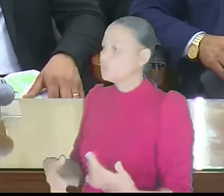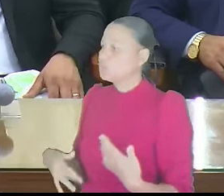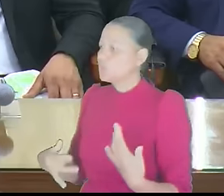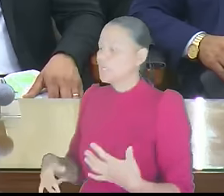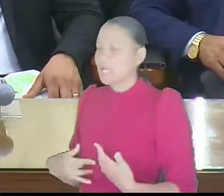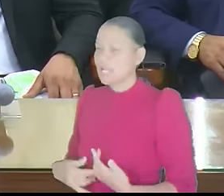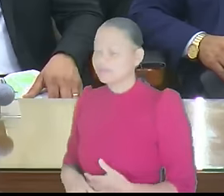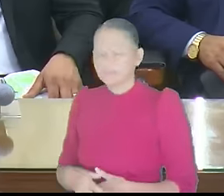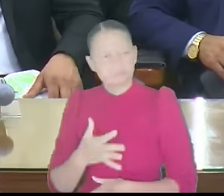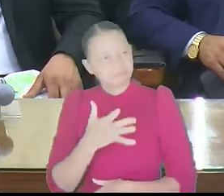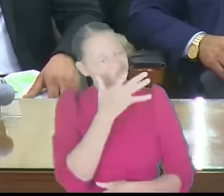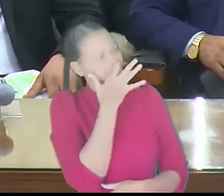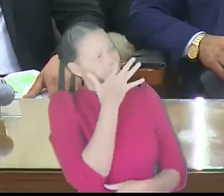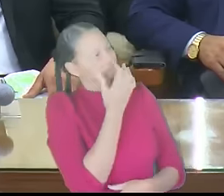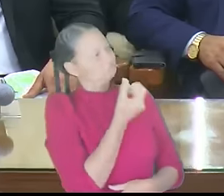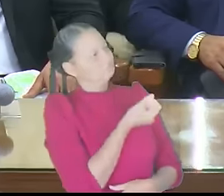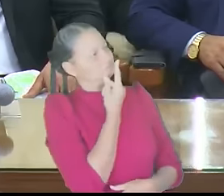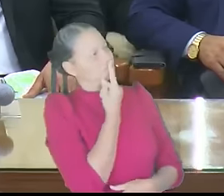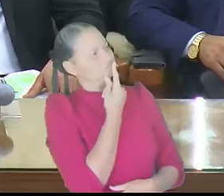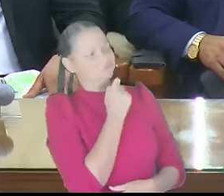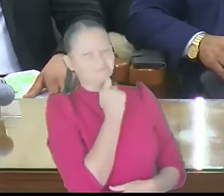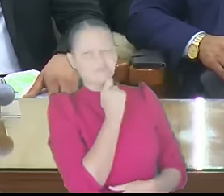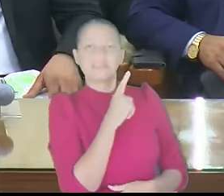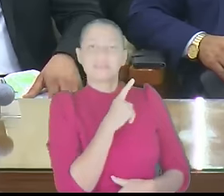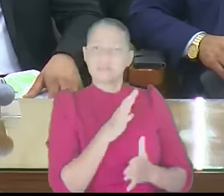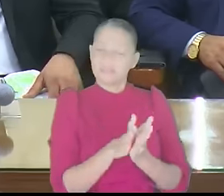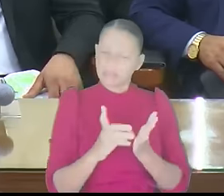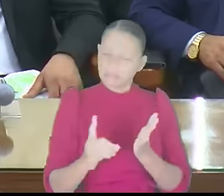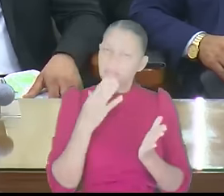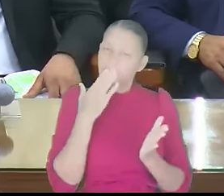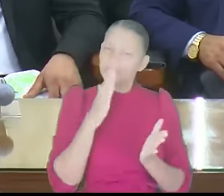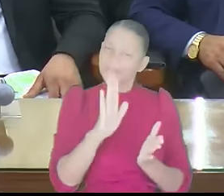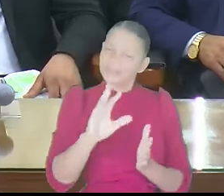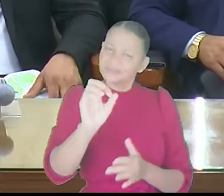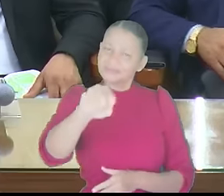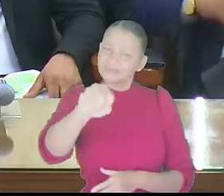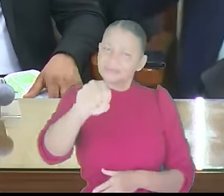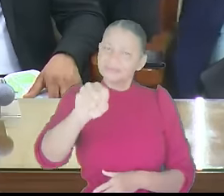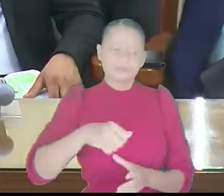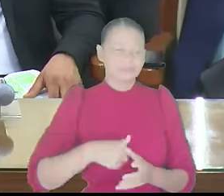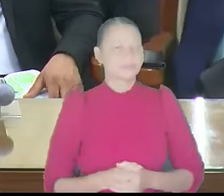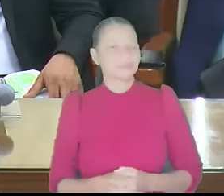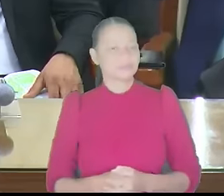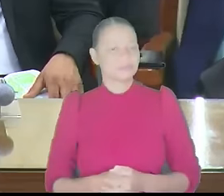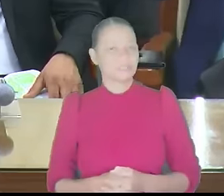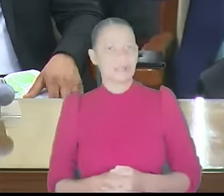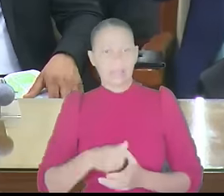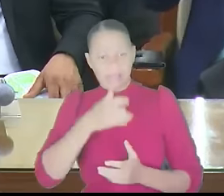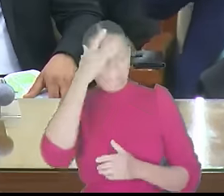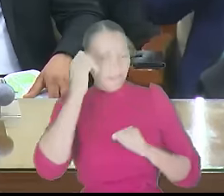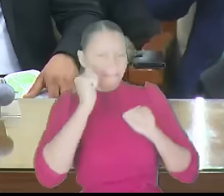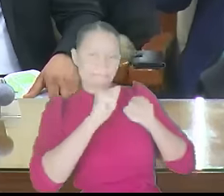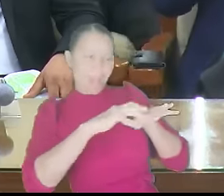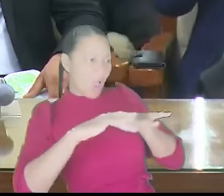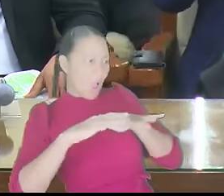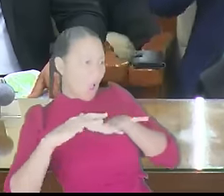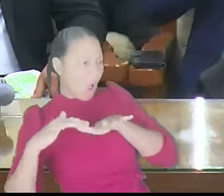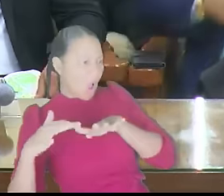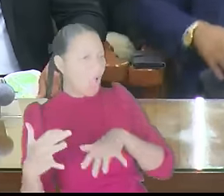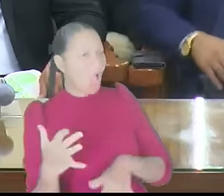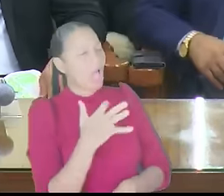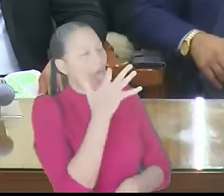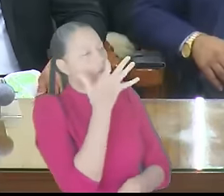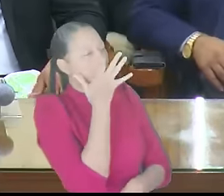atenção. Está na Bíblia, é promessa. As multidões unanimemente